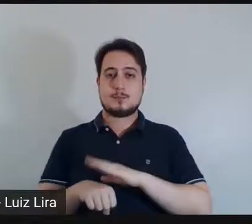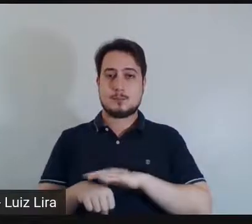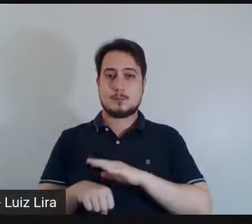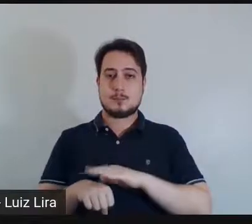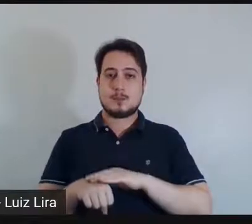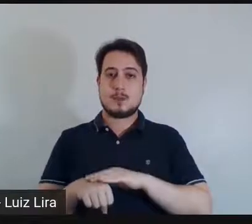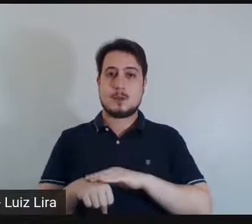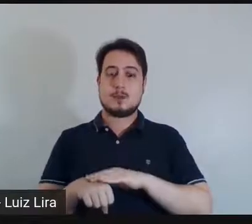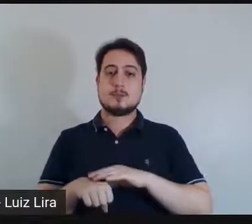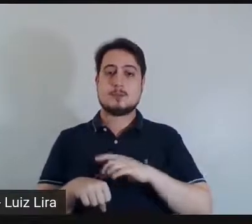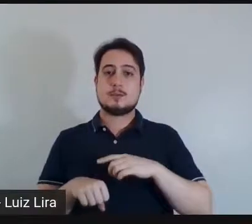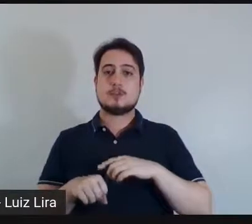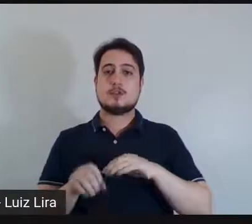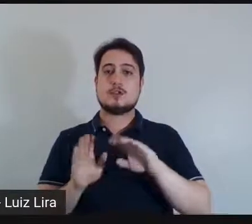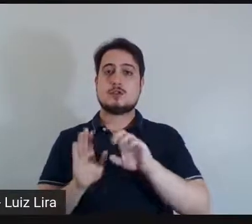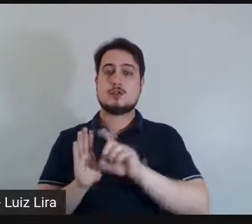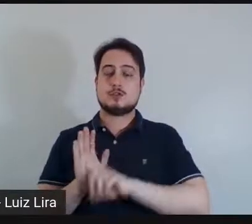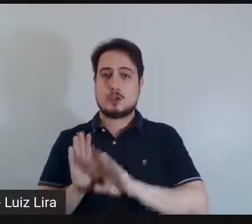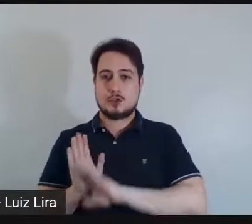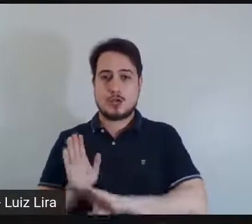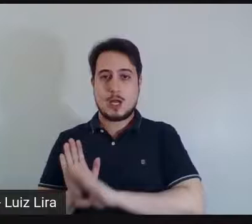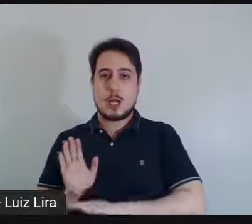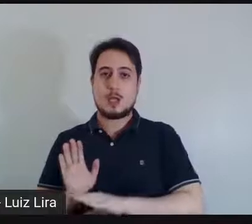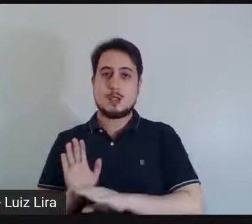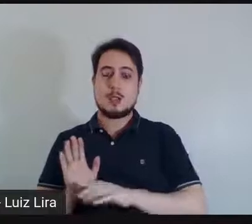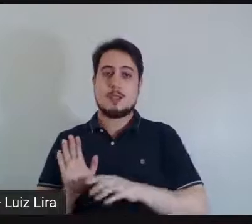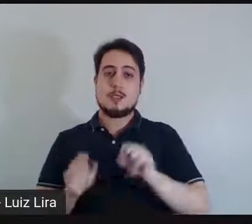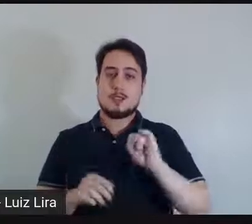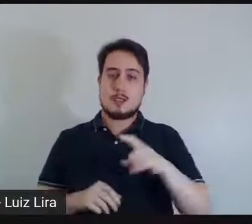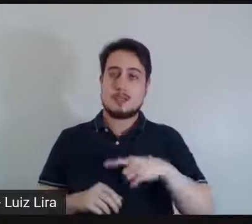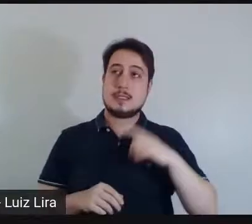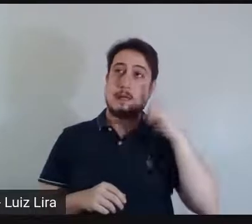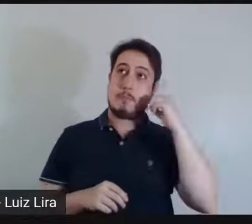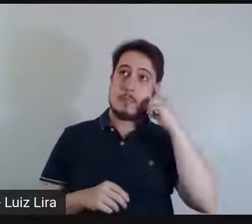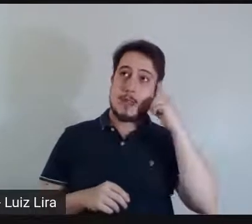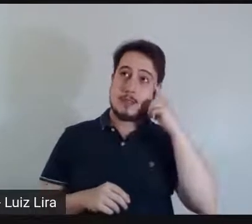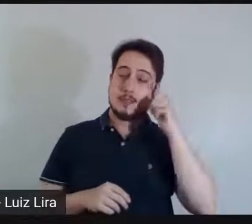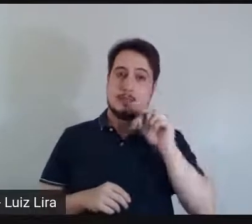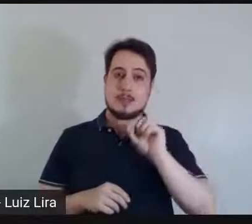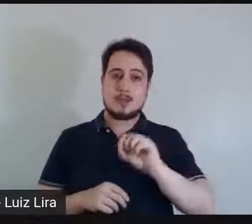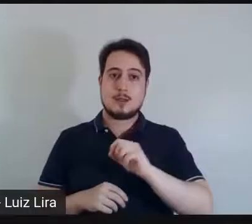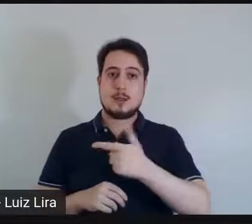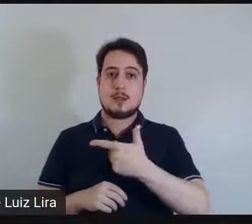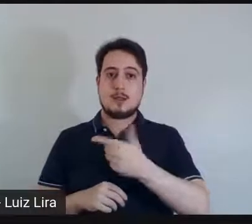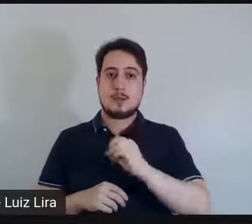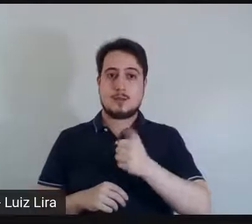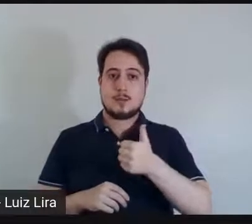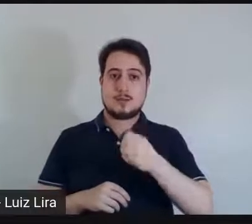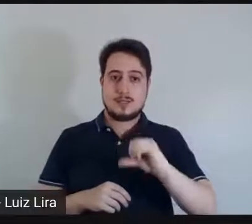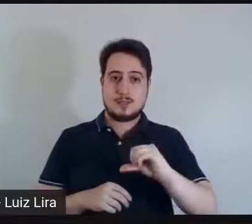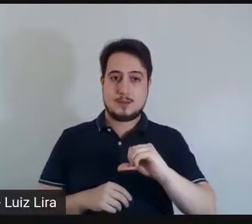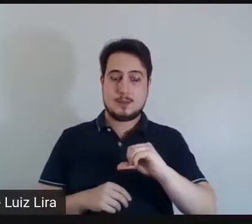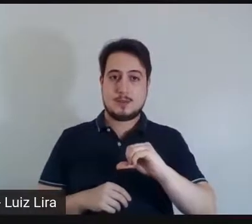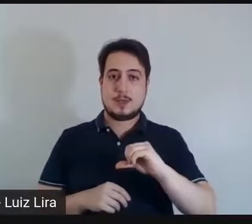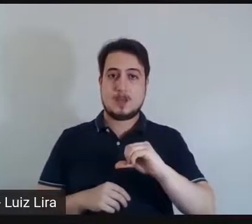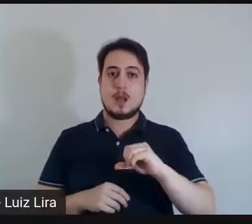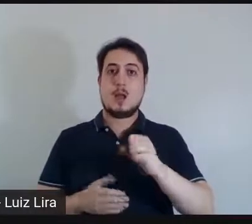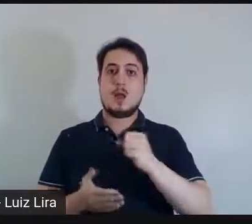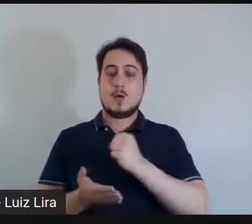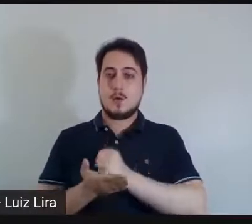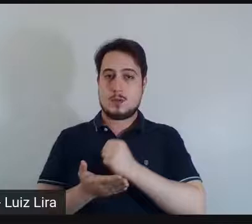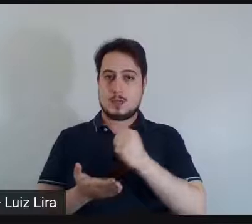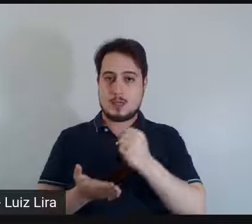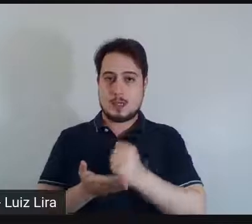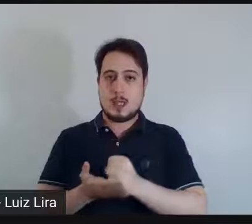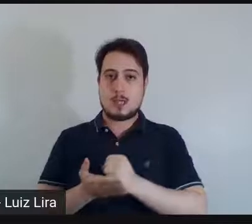proporção, dos contratos administrativos. E se você parar para pensar que em 2019, contrato com mão de obra,